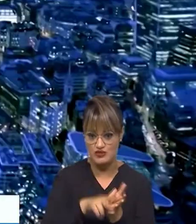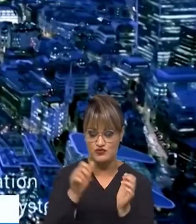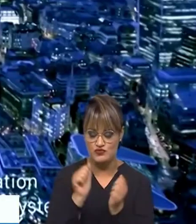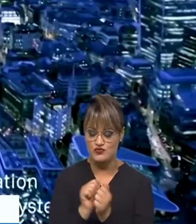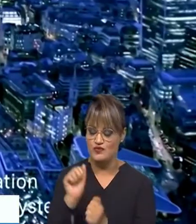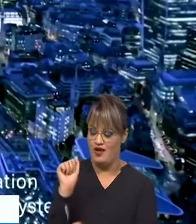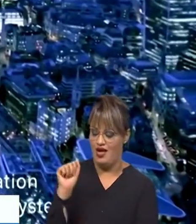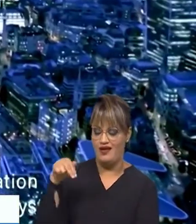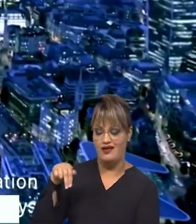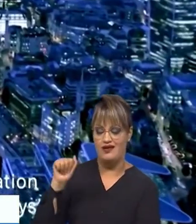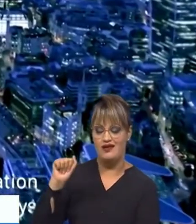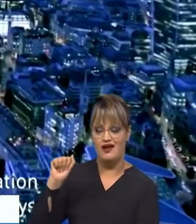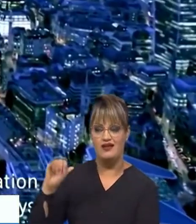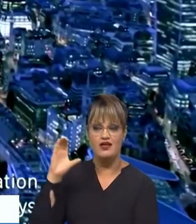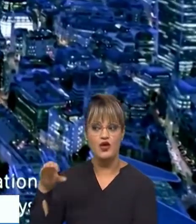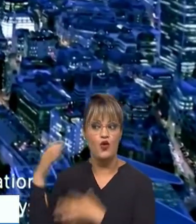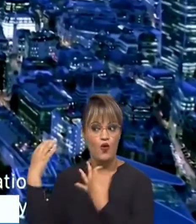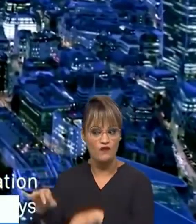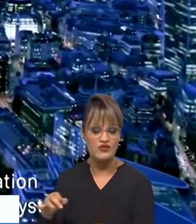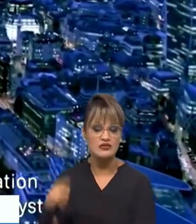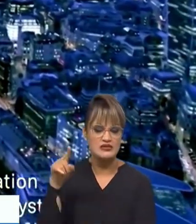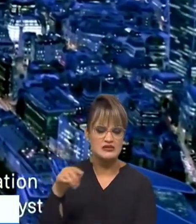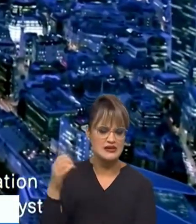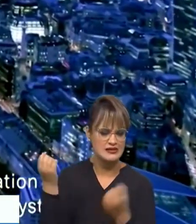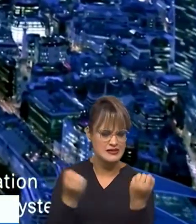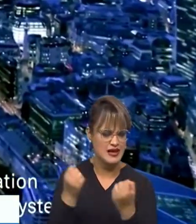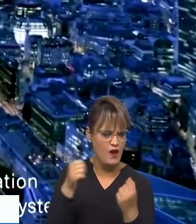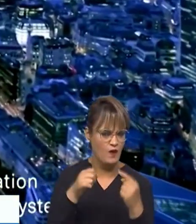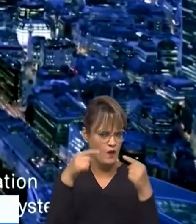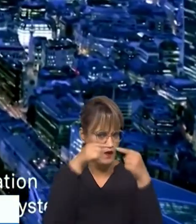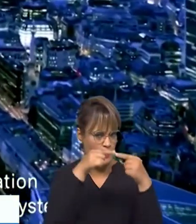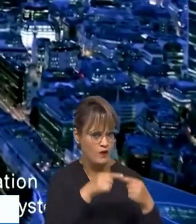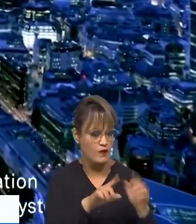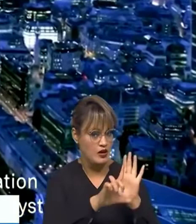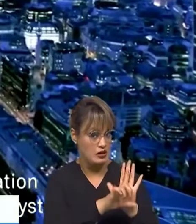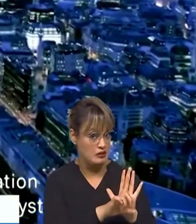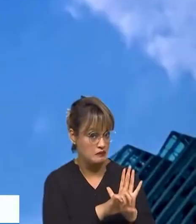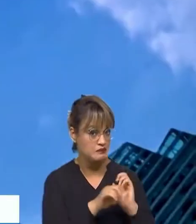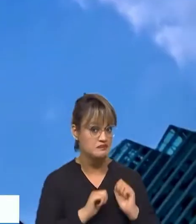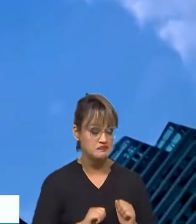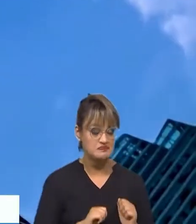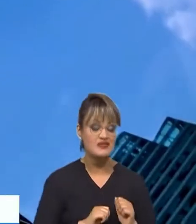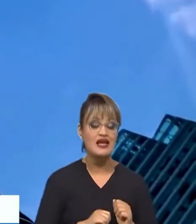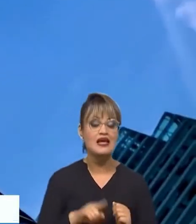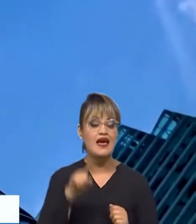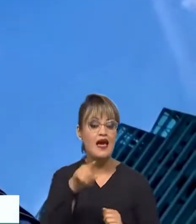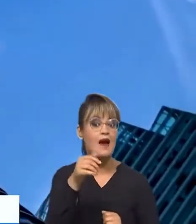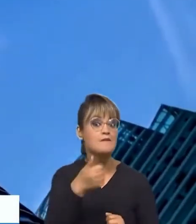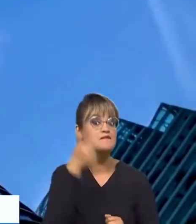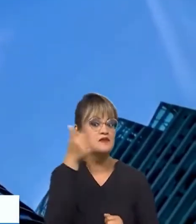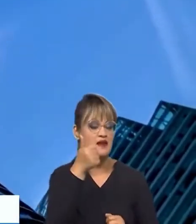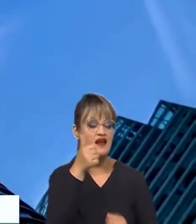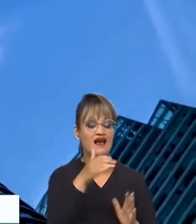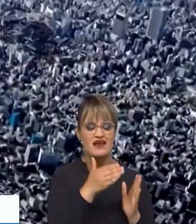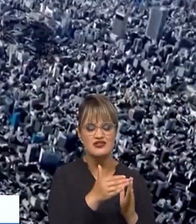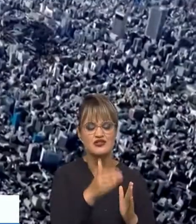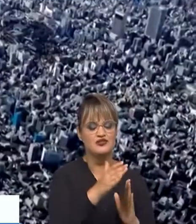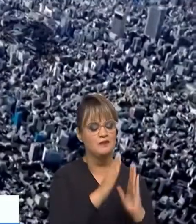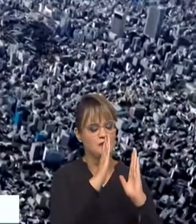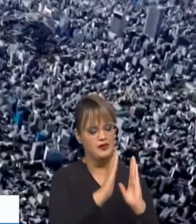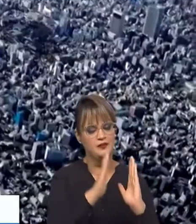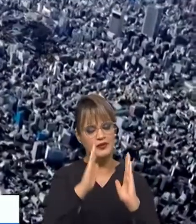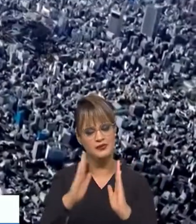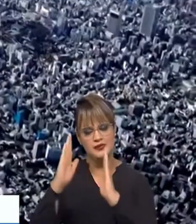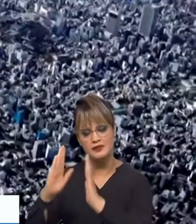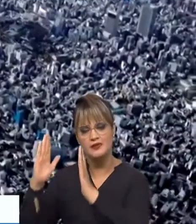empresa brasileira de aeronáutica SA, a Embraer, desenvolve. O modelo prevê o transporte de